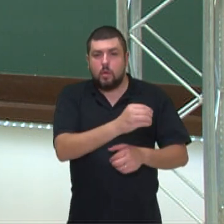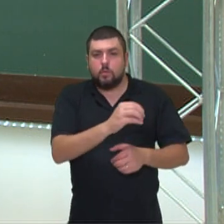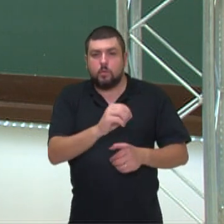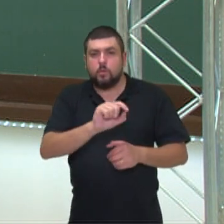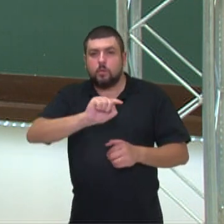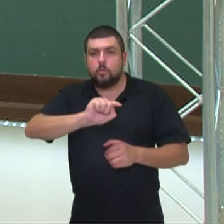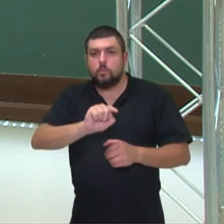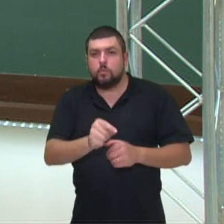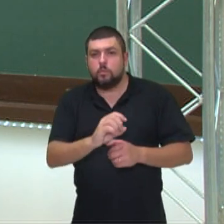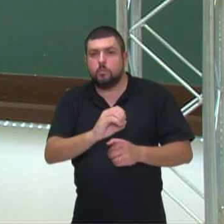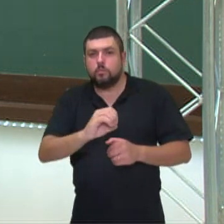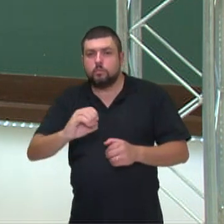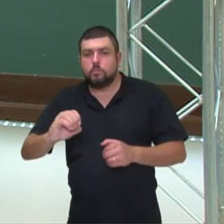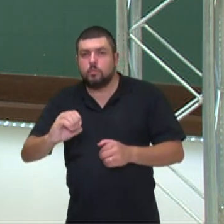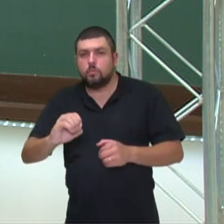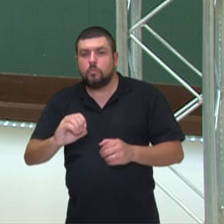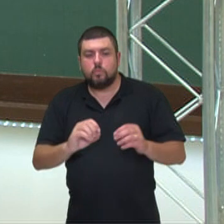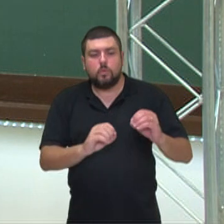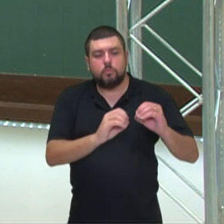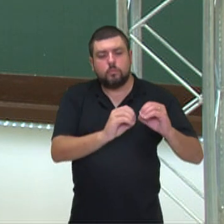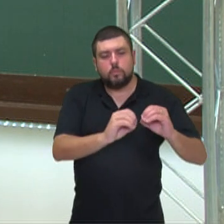quinta.